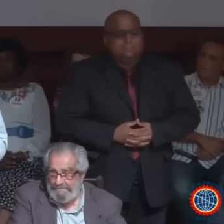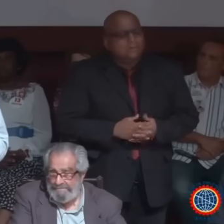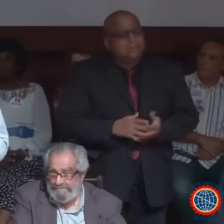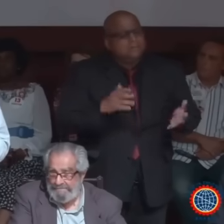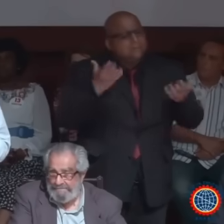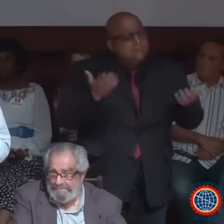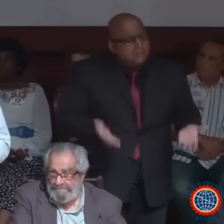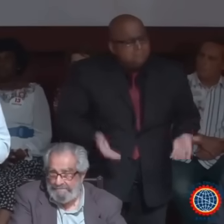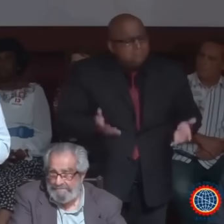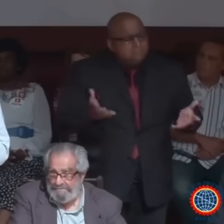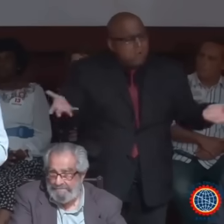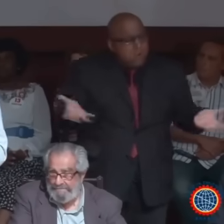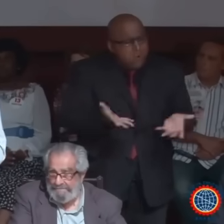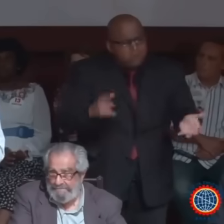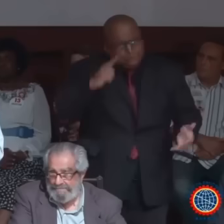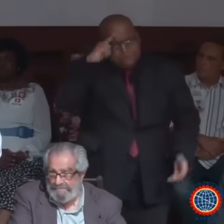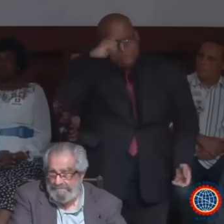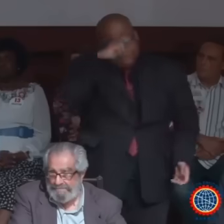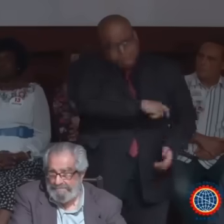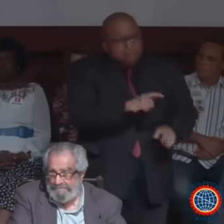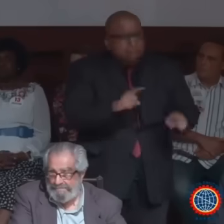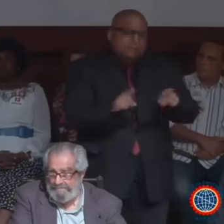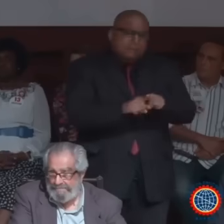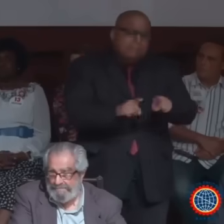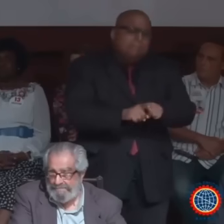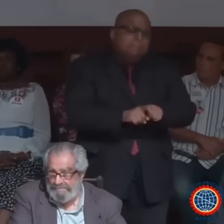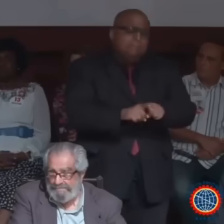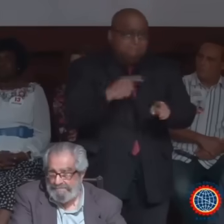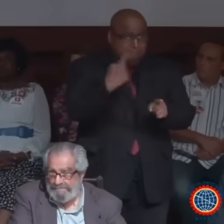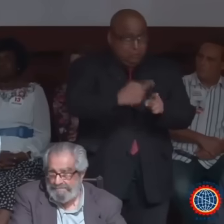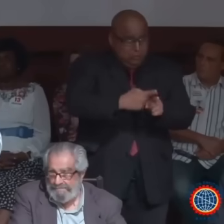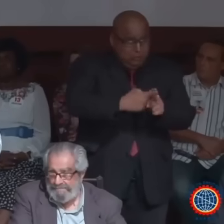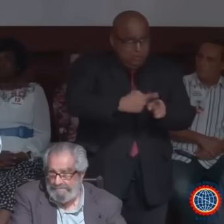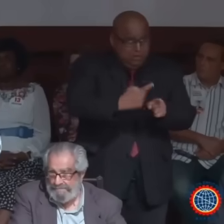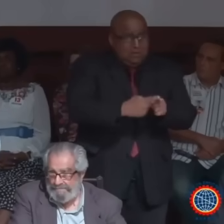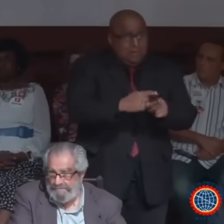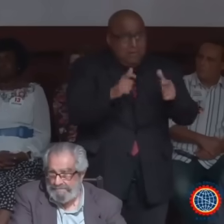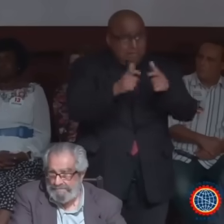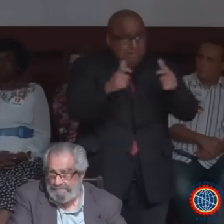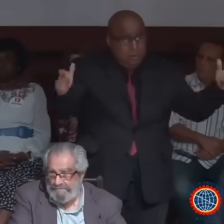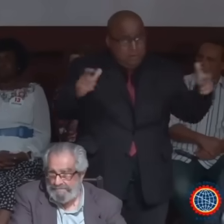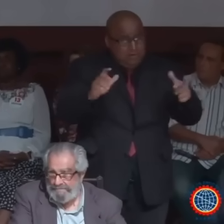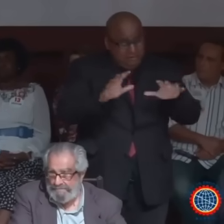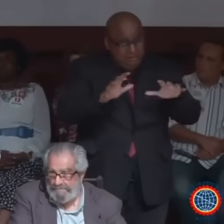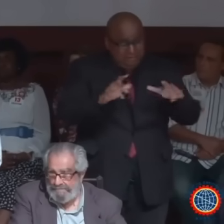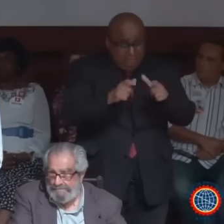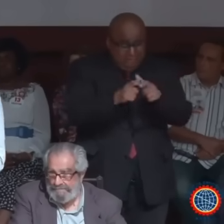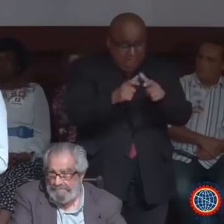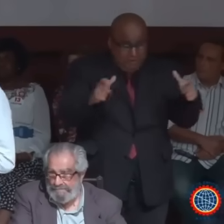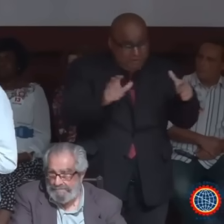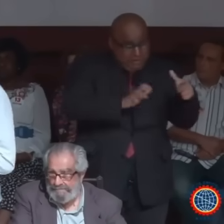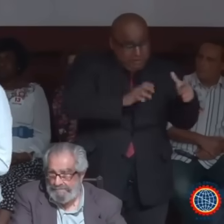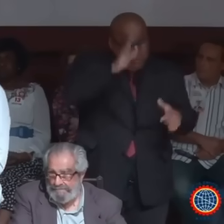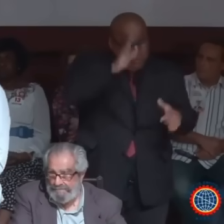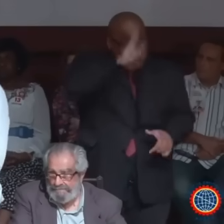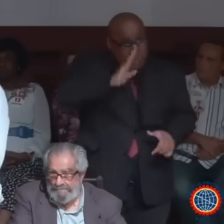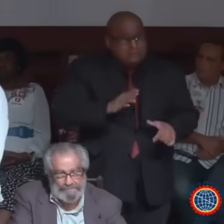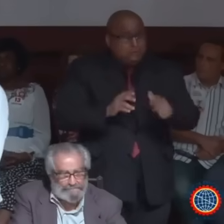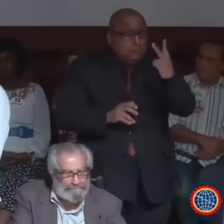Trata-se de um momento também difícil, porque talvez a elite brasileira, que durante